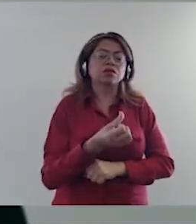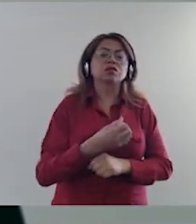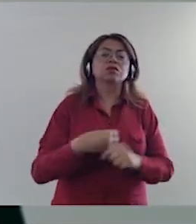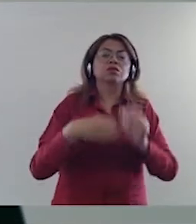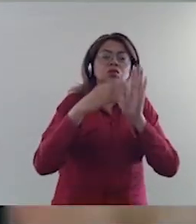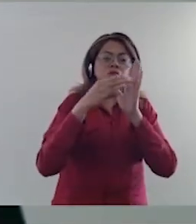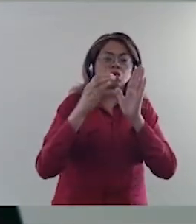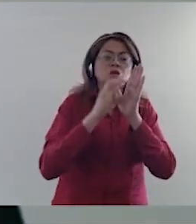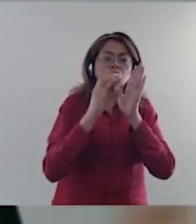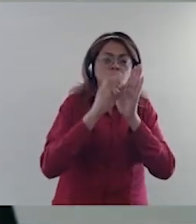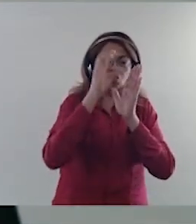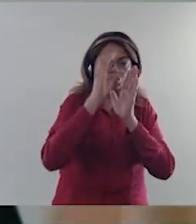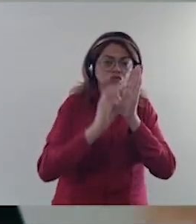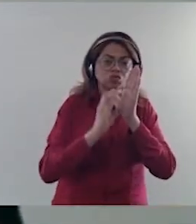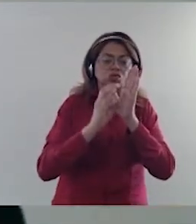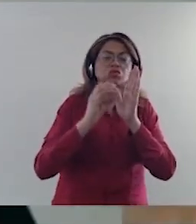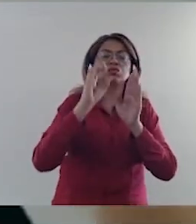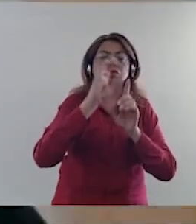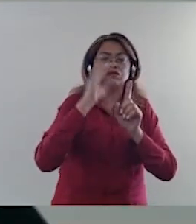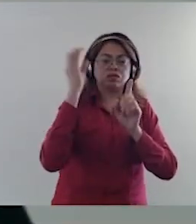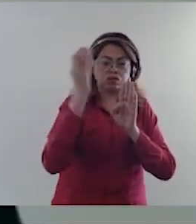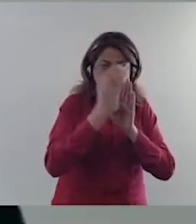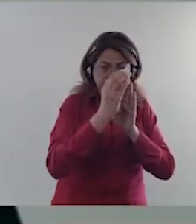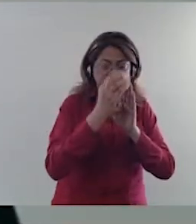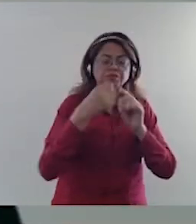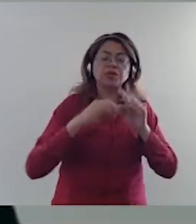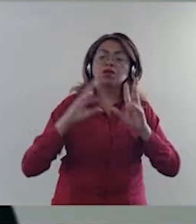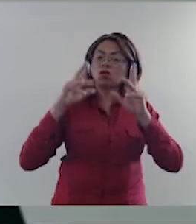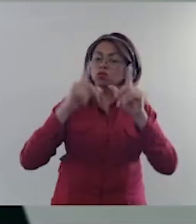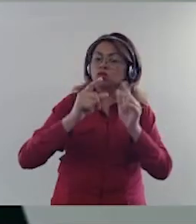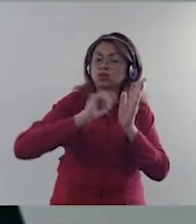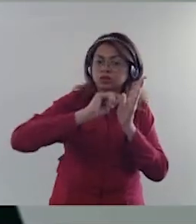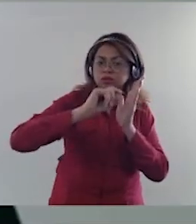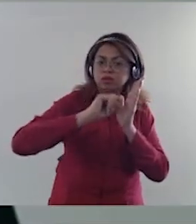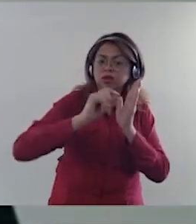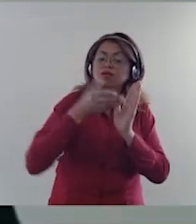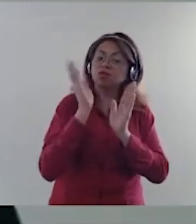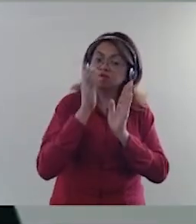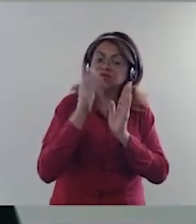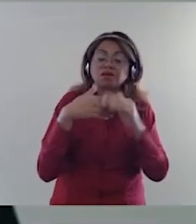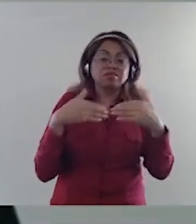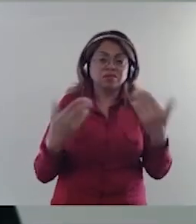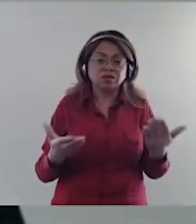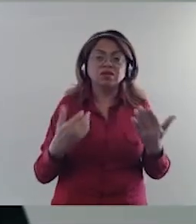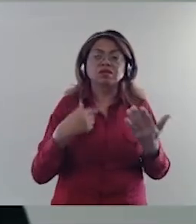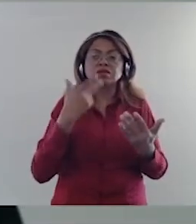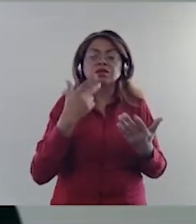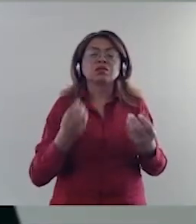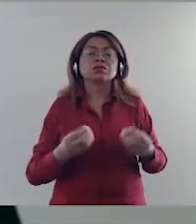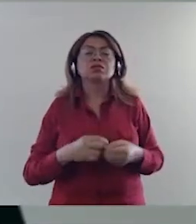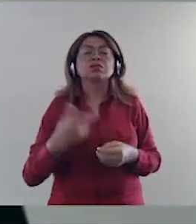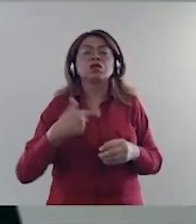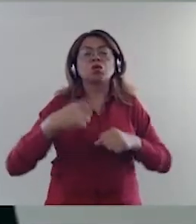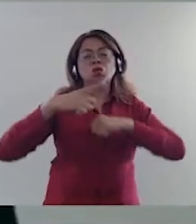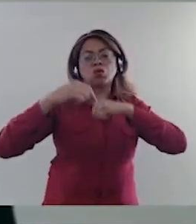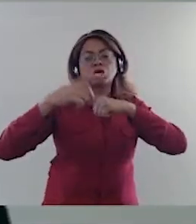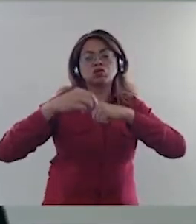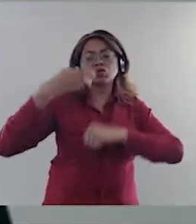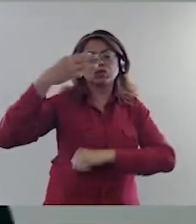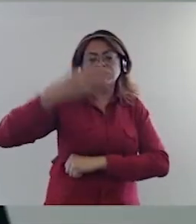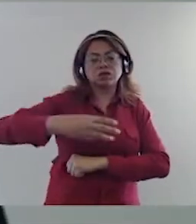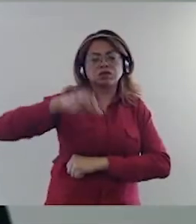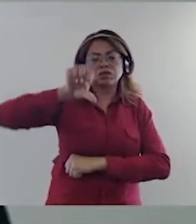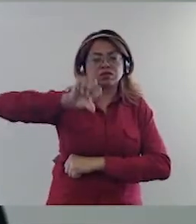também, largamente discutido, tudo que se escreveu até agora, caso fortuito e força maior, o artigo